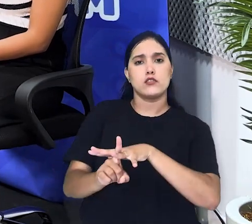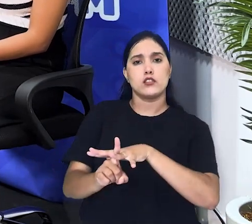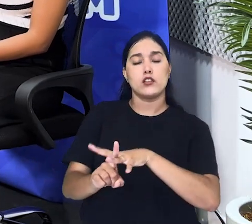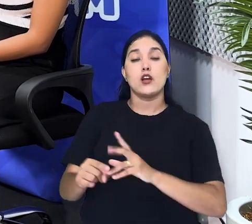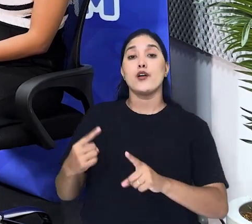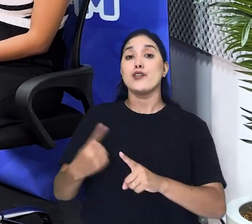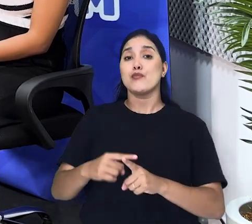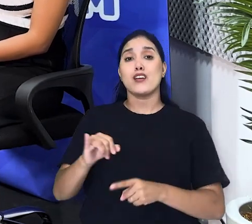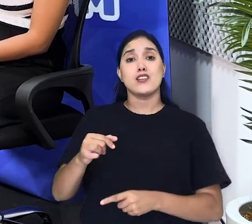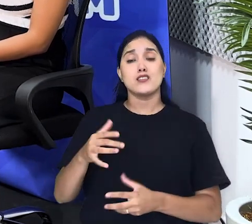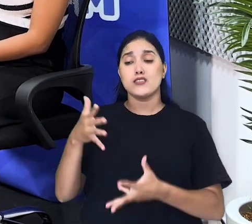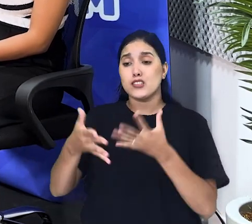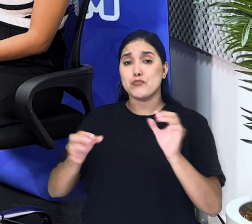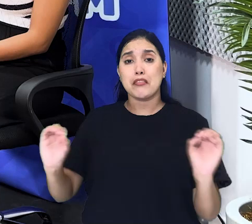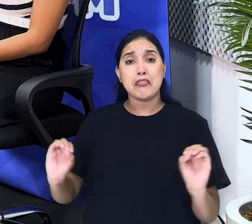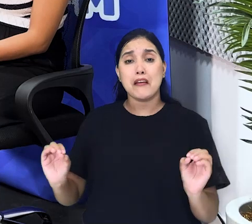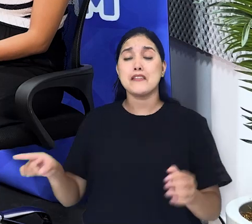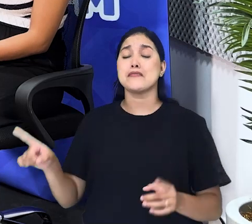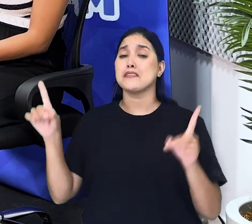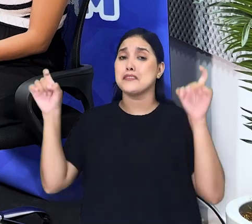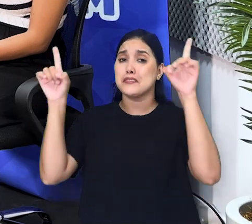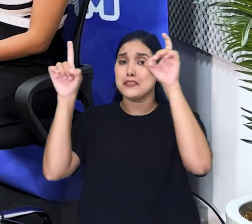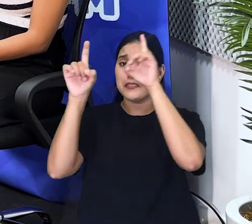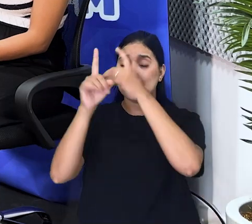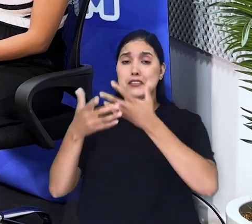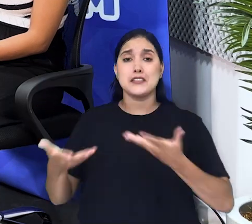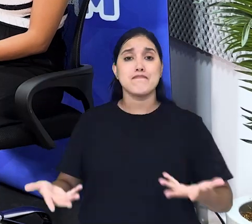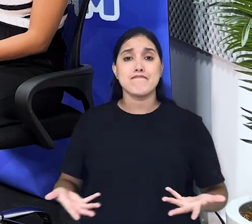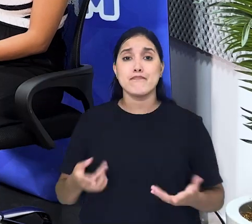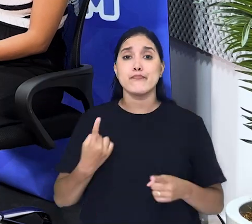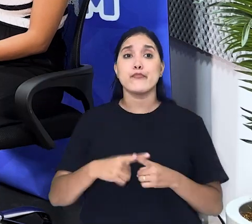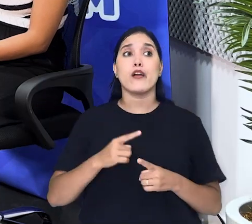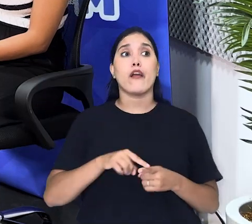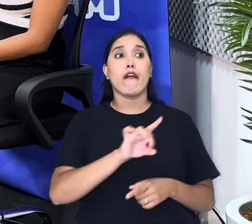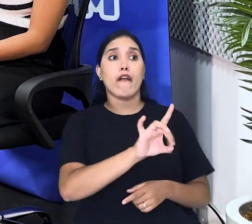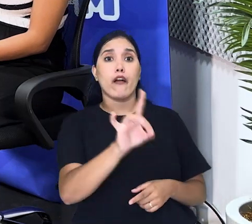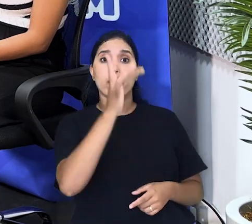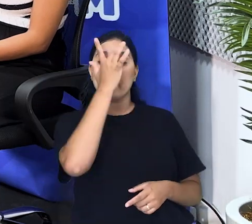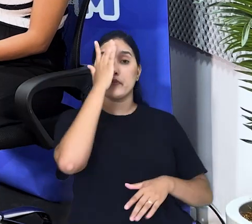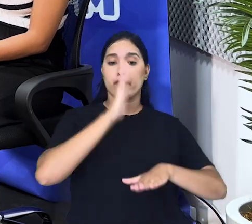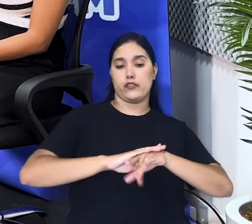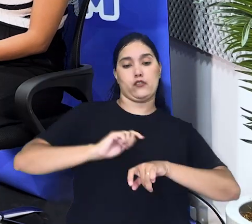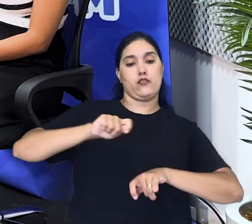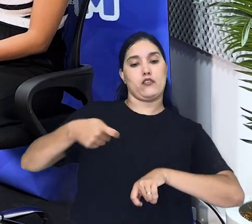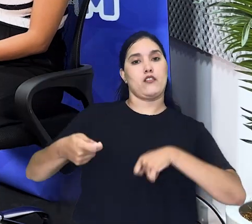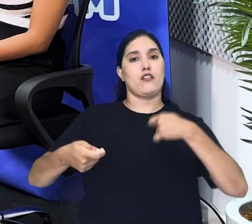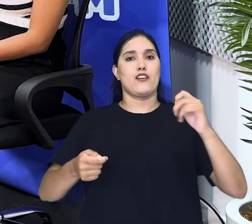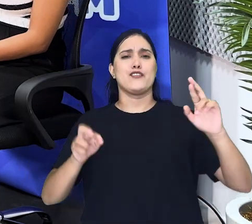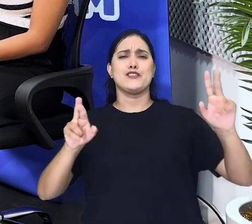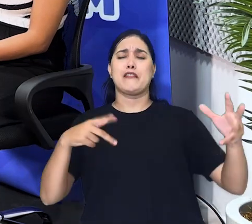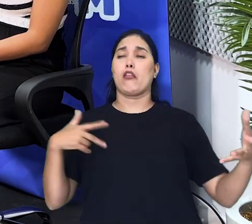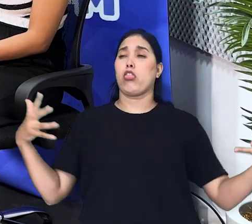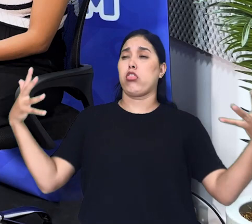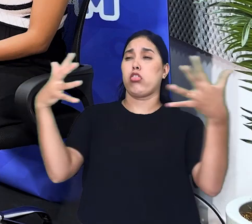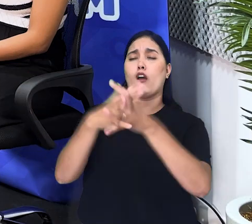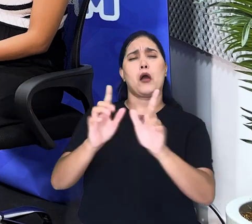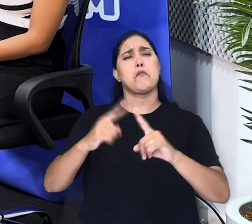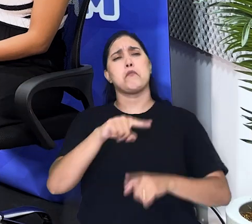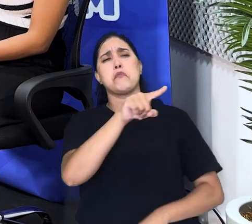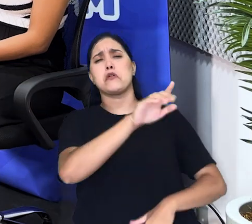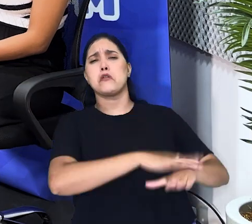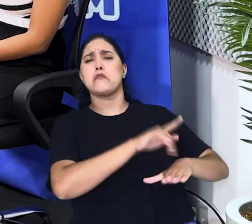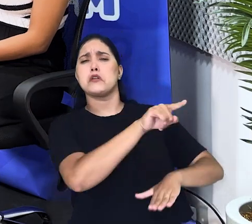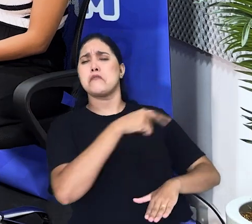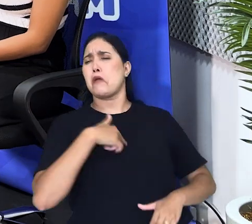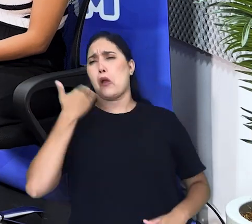necessidade, né, de ser reconhecida como uma nossa língua, para que as pessoas surdas pudessem ter essa comunicação. Se não tivesse, como é